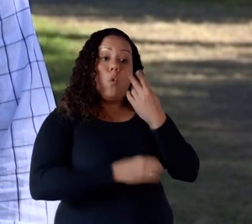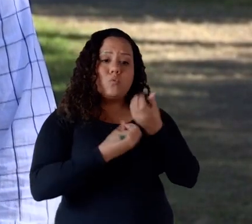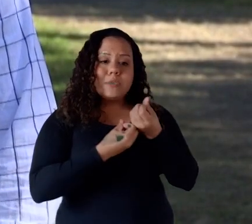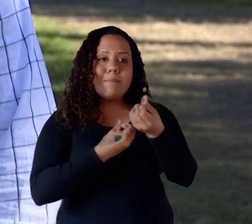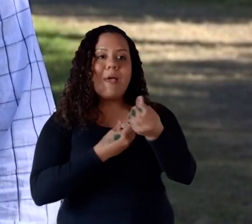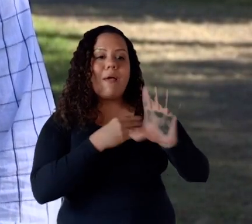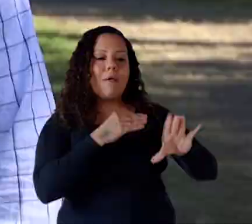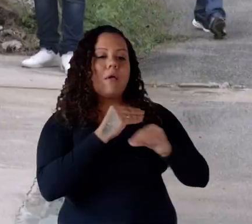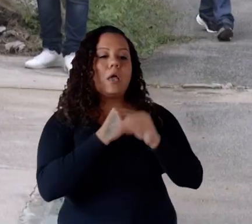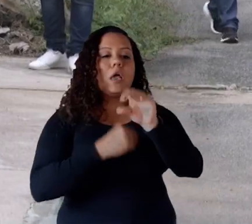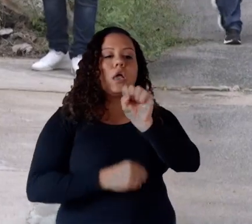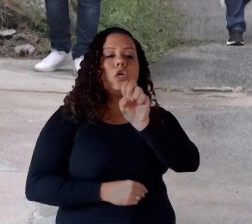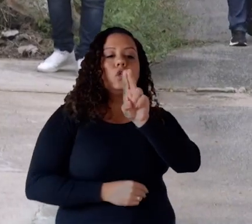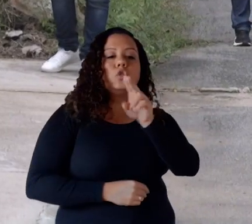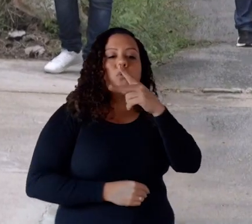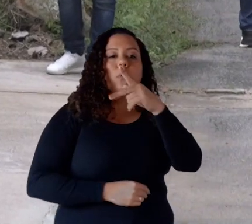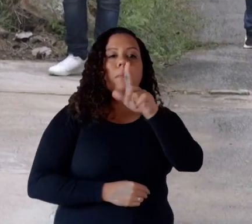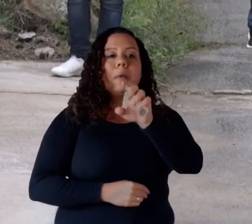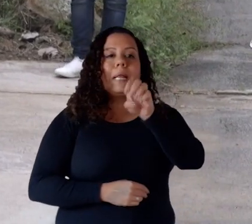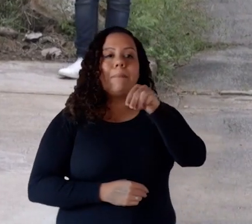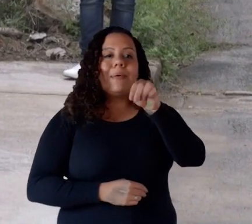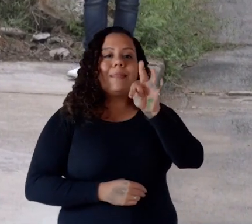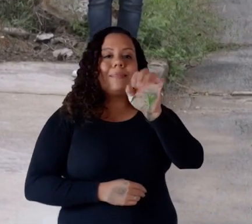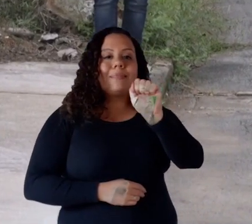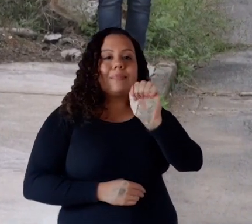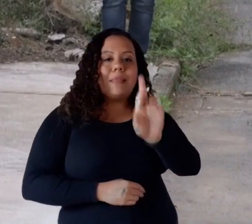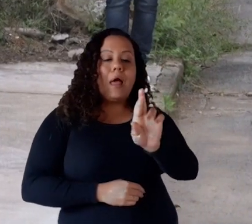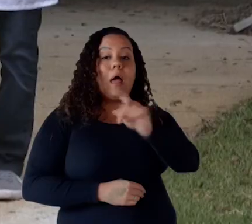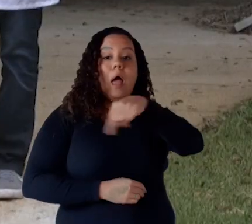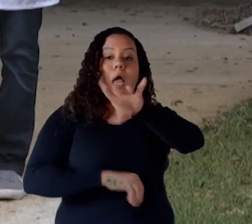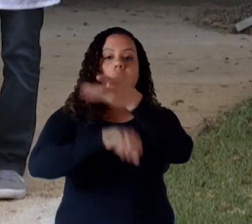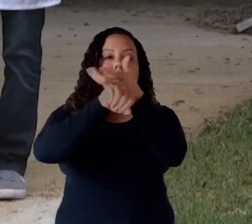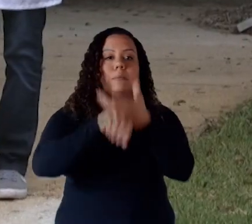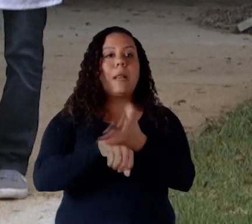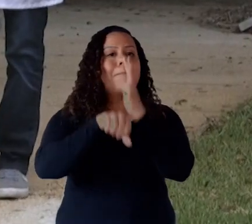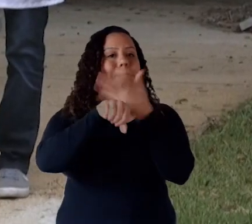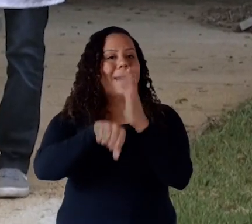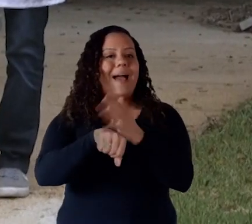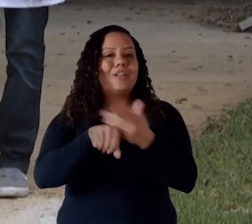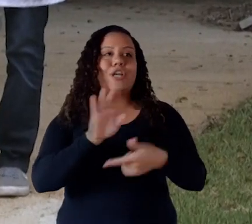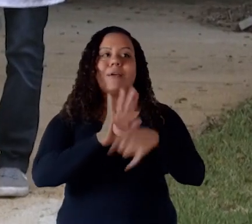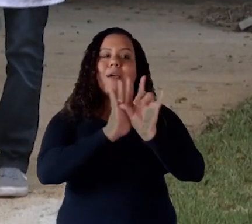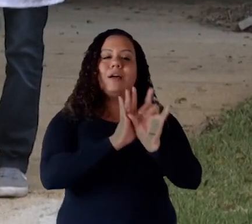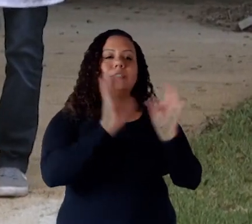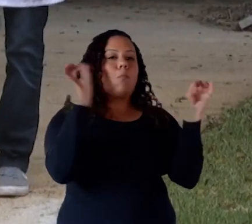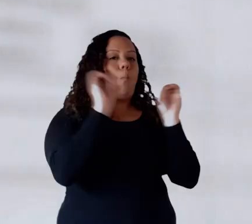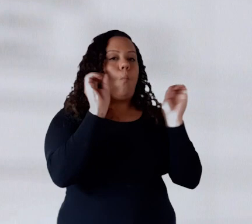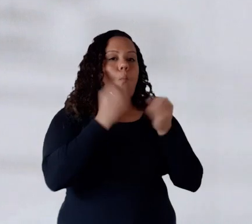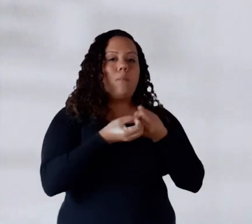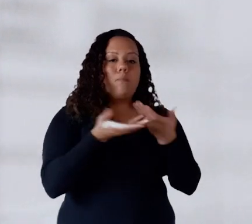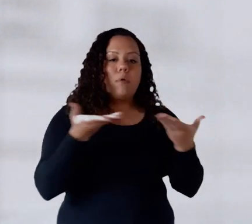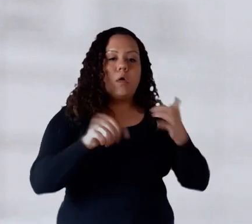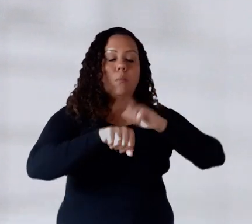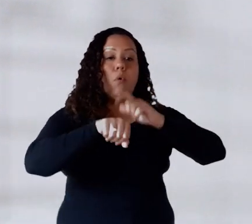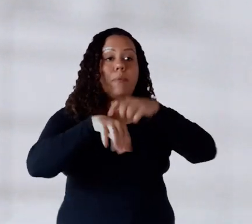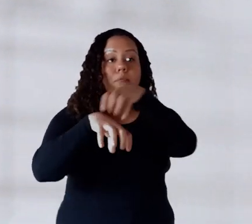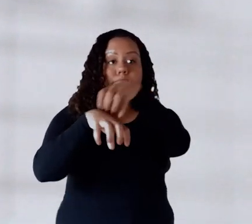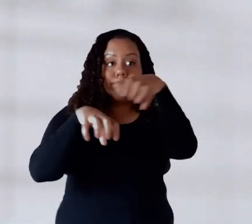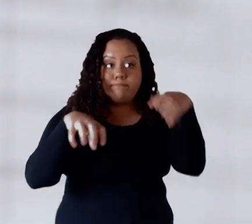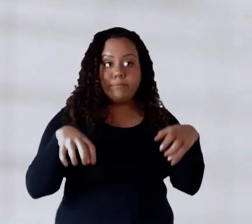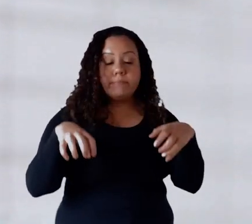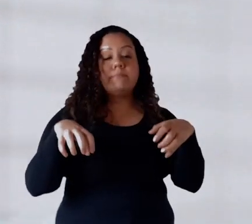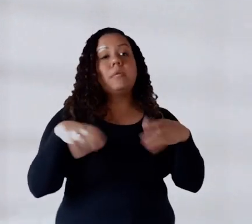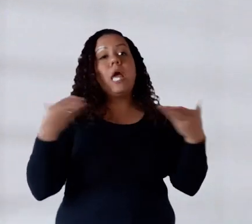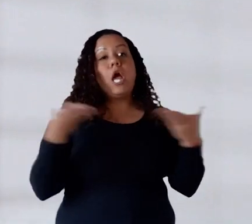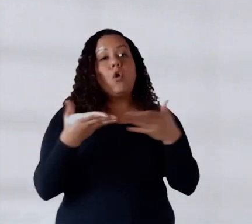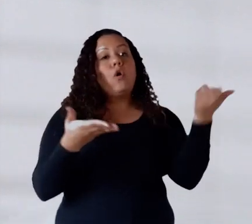no Conselho Superior, um semestre suplementar para que essas disciplinas práticas não